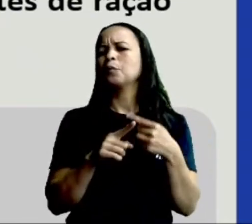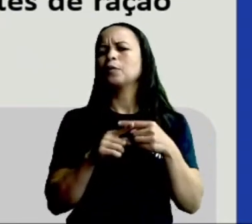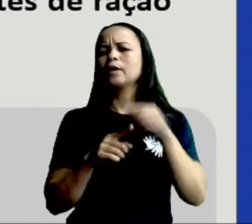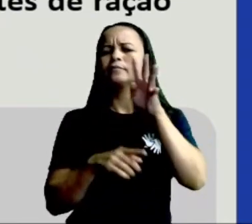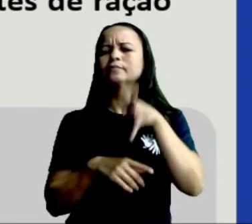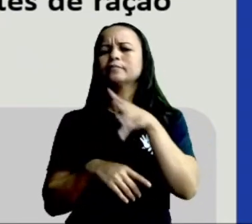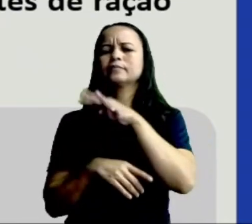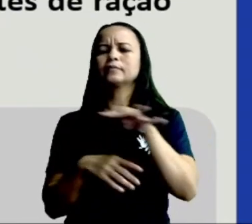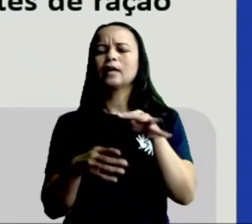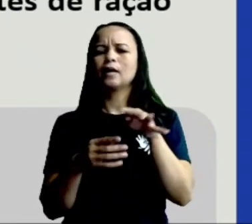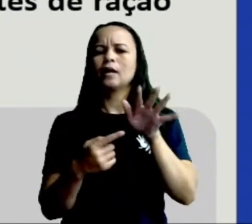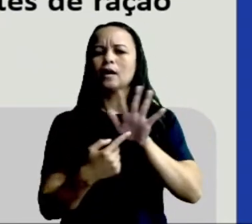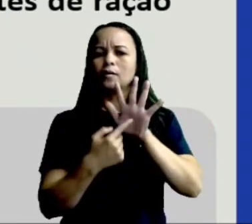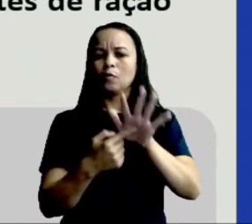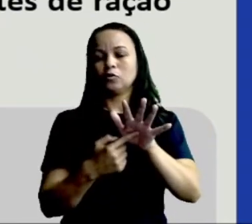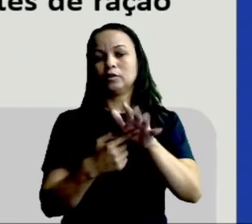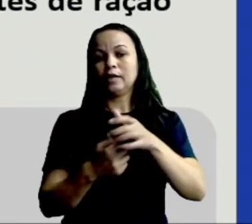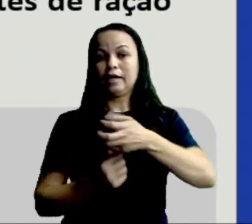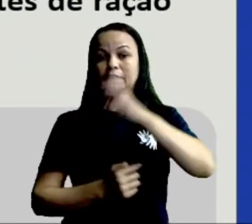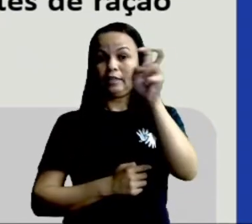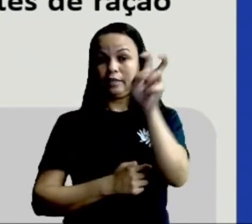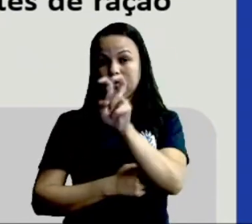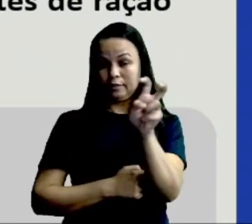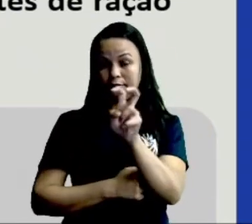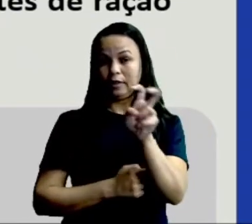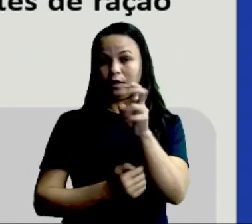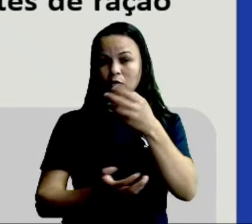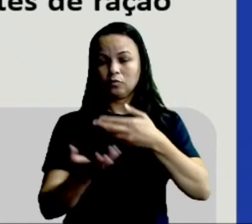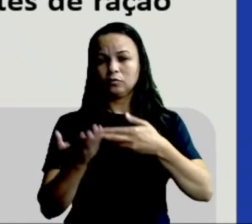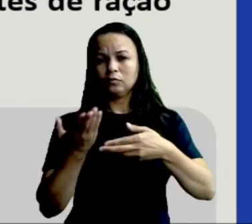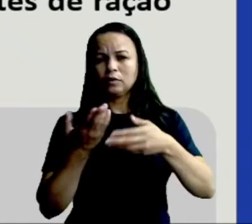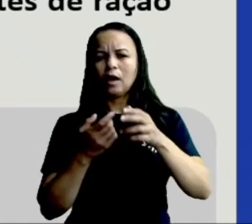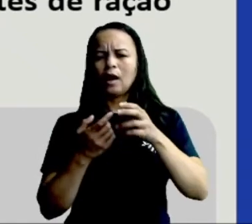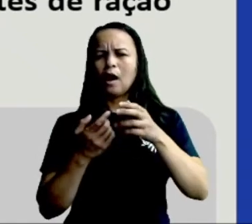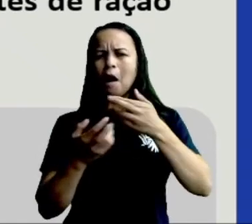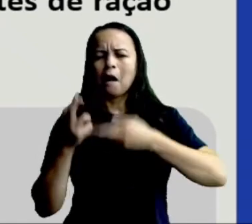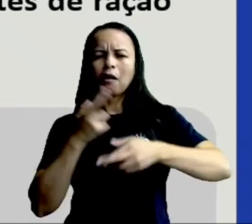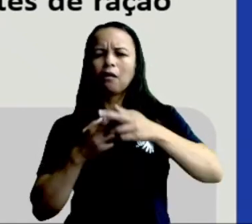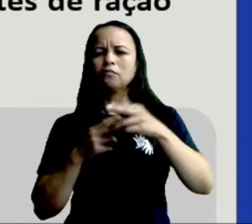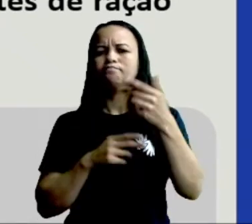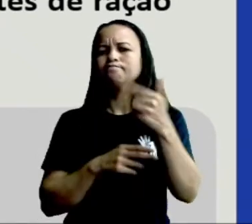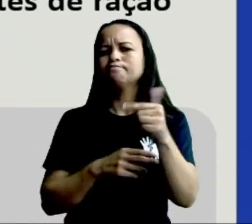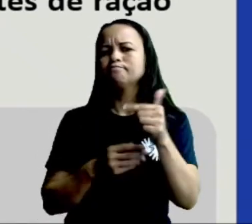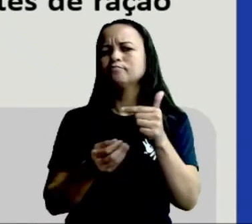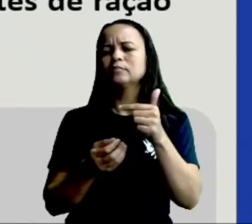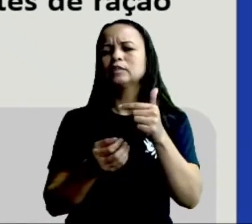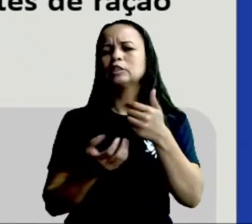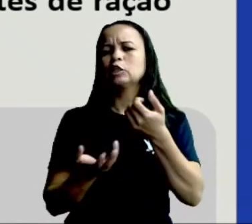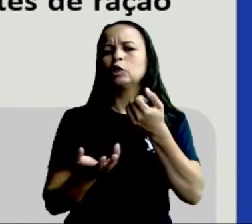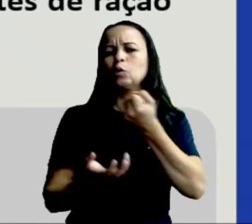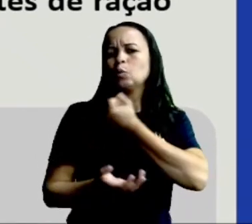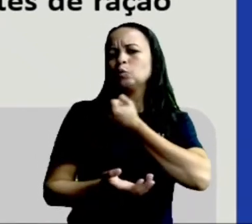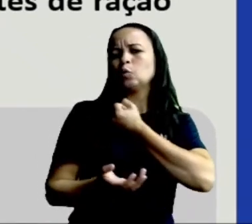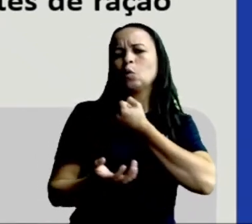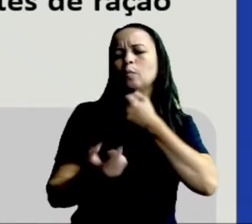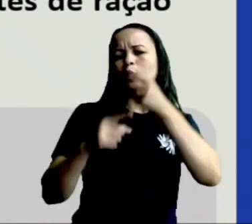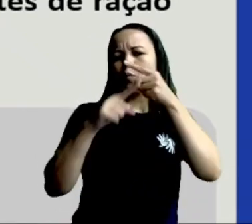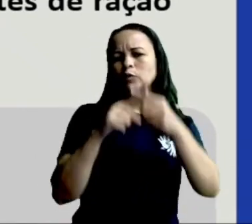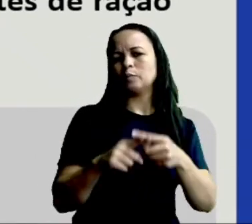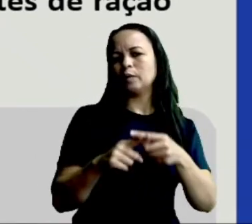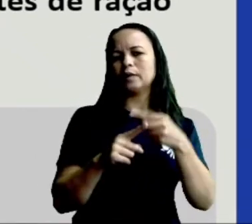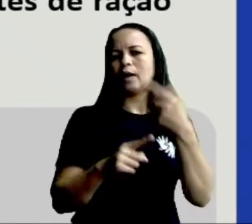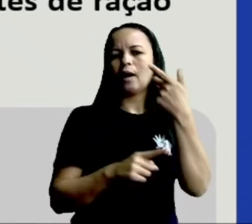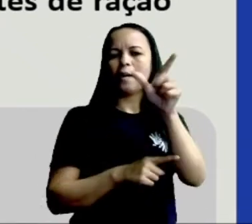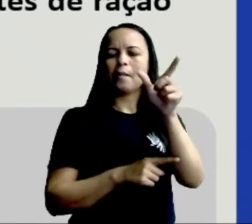Porque a gente nota que a partir da 5ª coluna não há aquela relação de um número para o outro eu multiplicar por